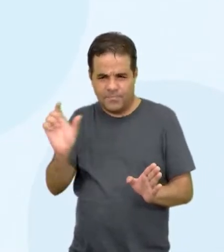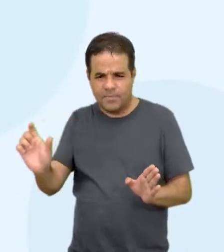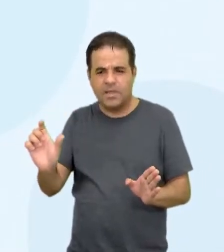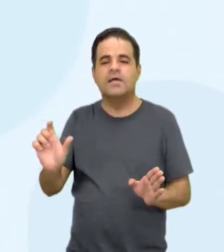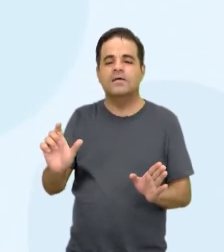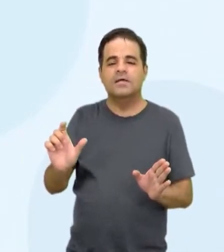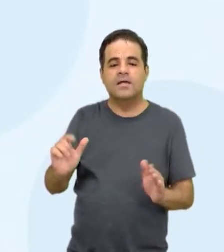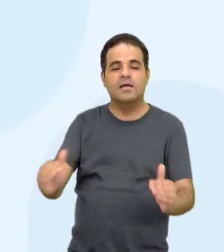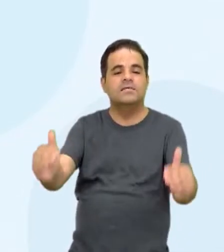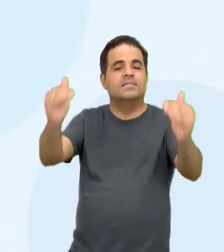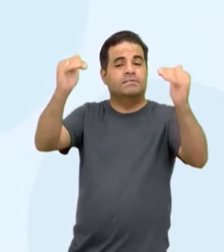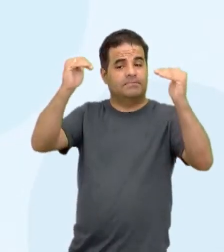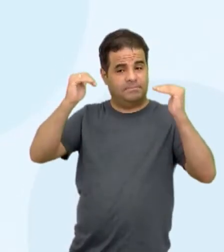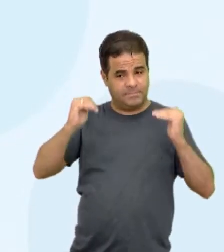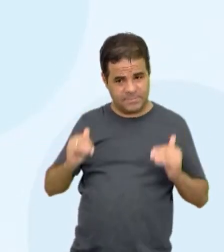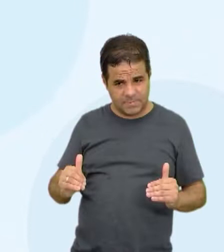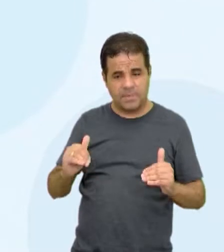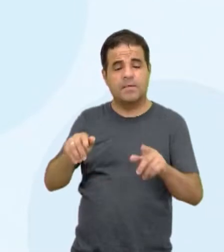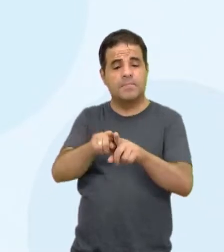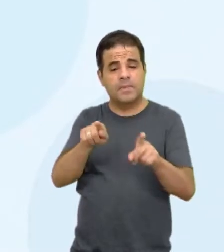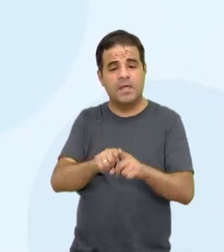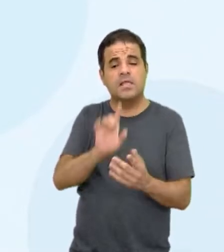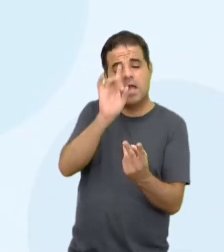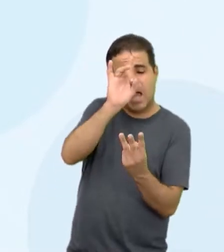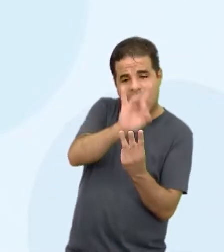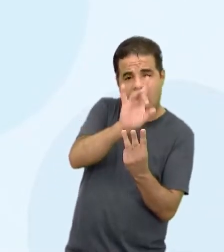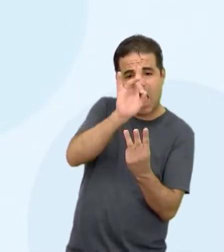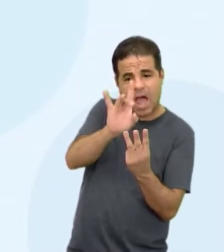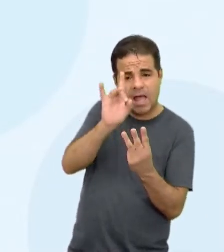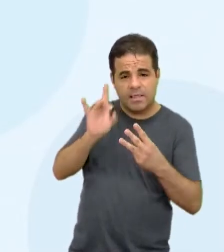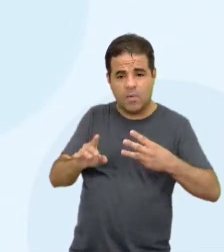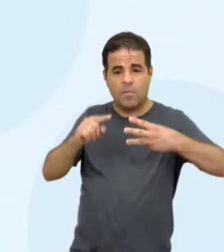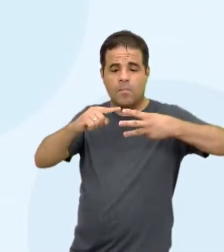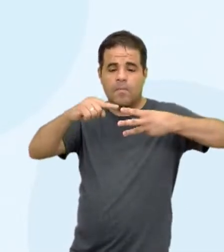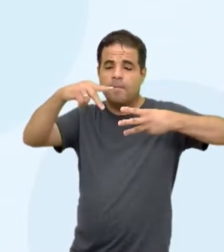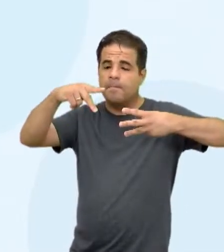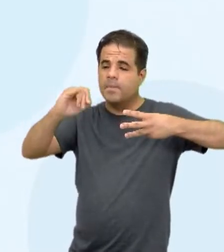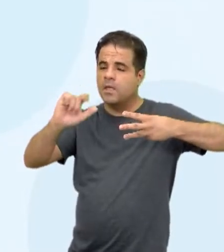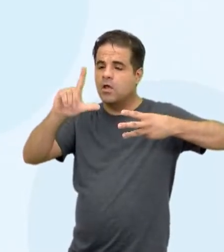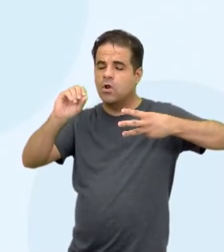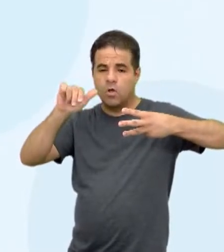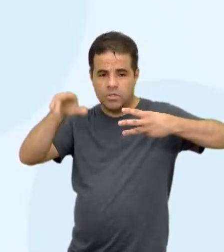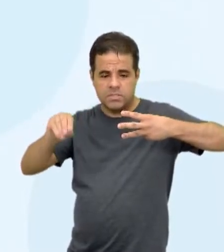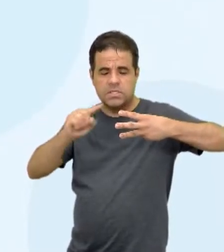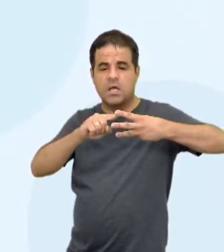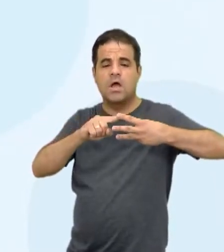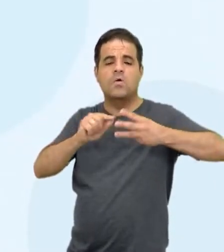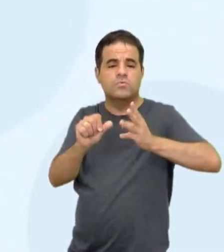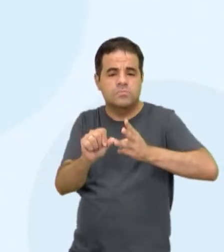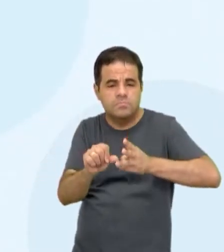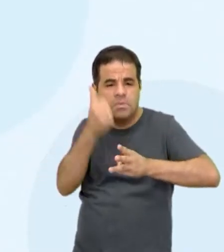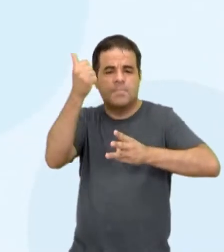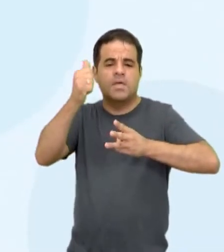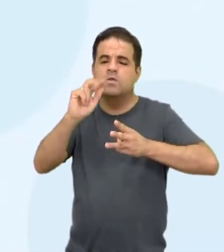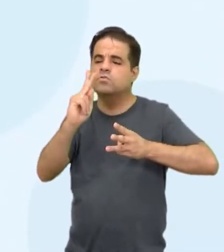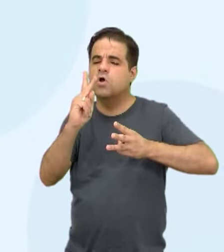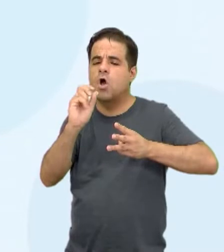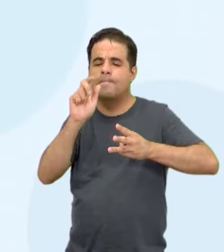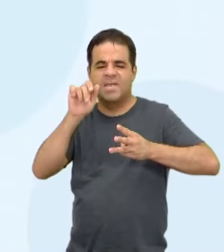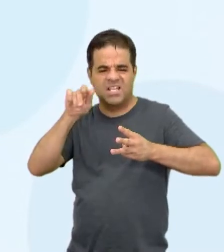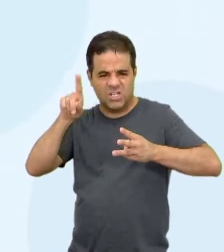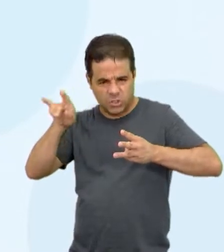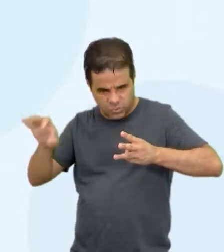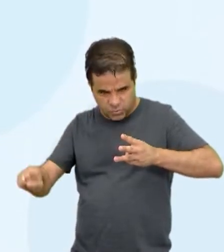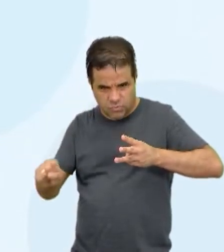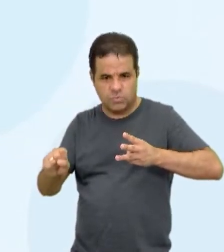holoceno. A gente vai falar um pouquinho aí de cada um, né? Então, no Piloceno a gente tem os primeiros hominídeos, então a gente falou aí um